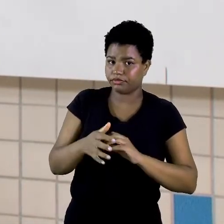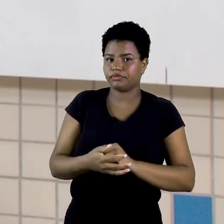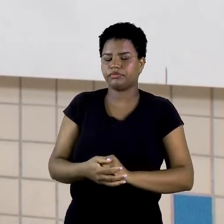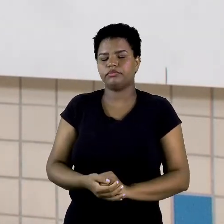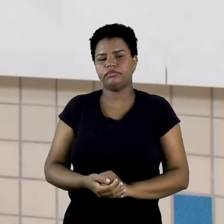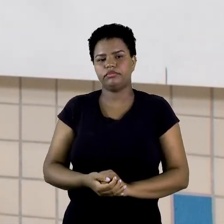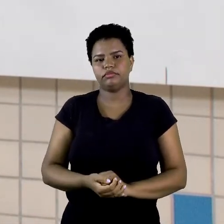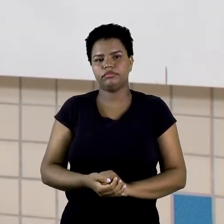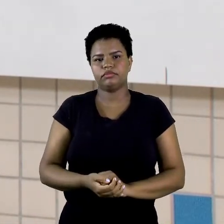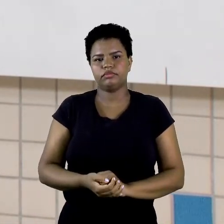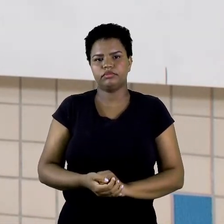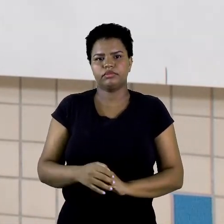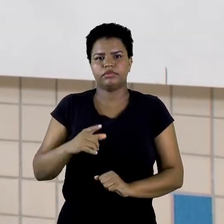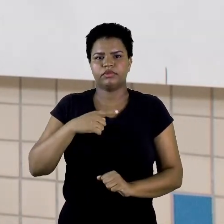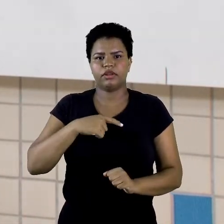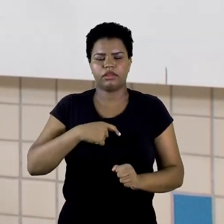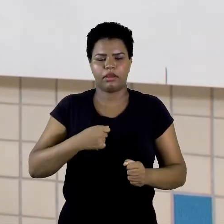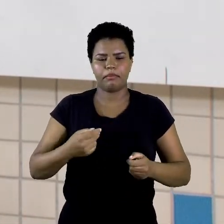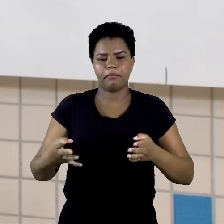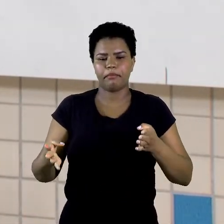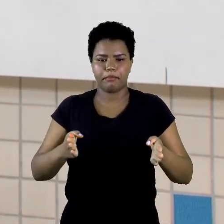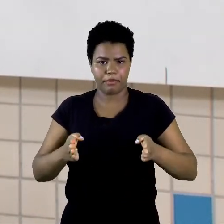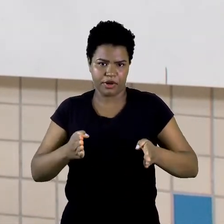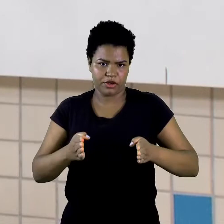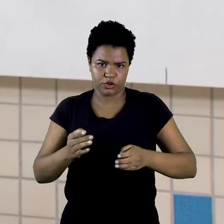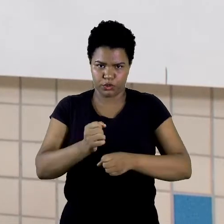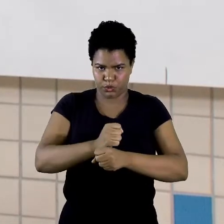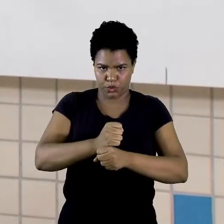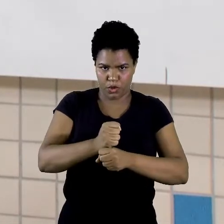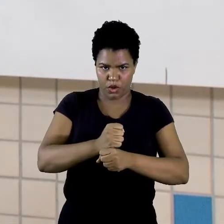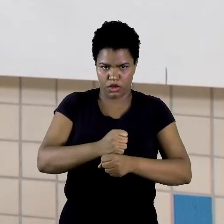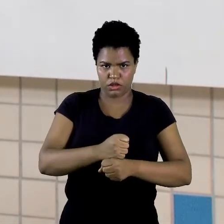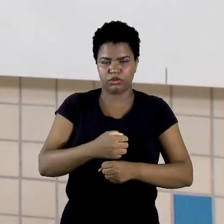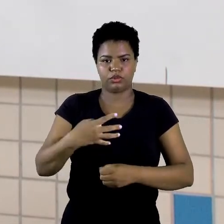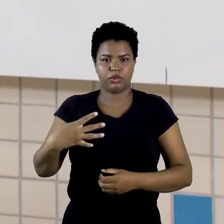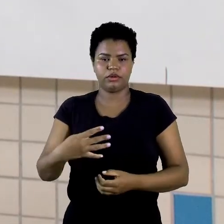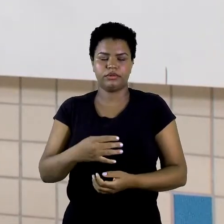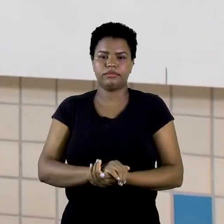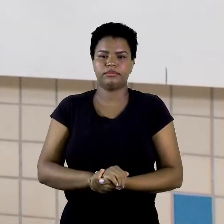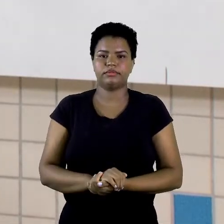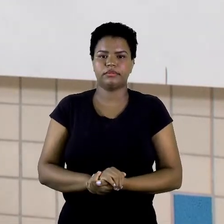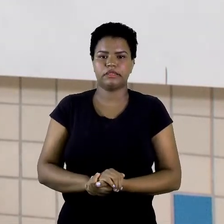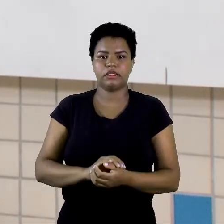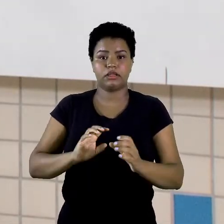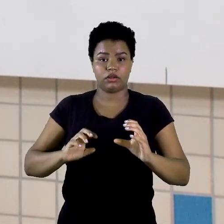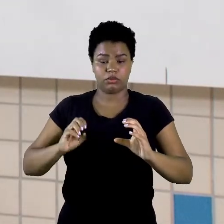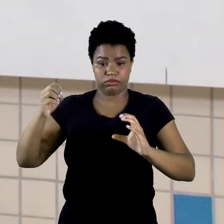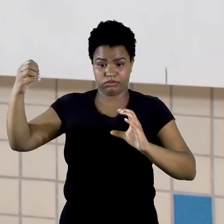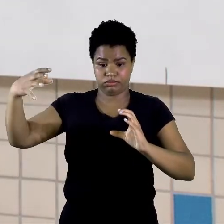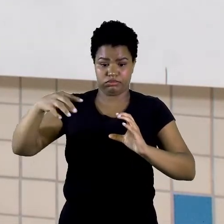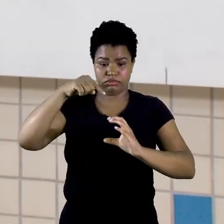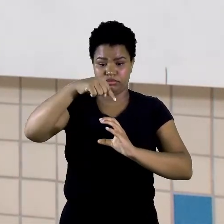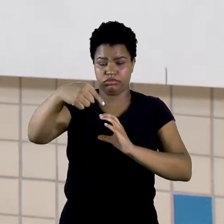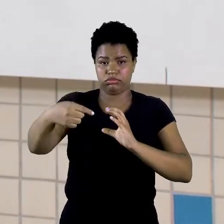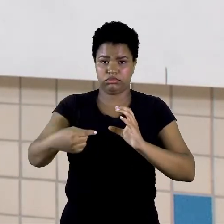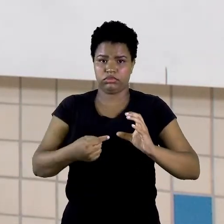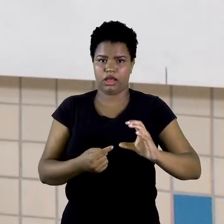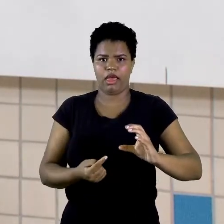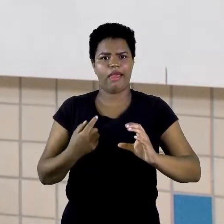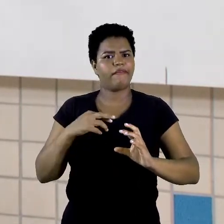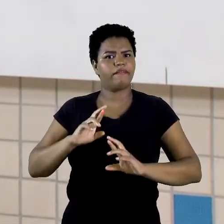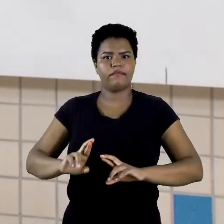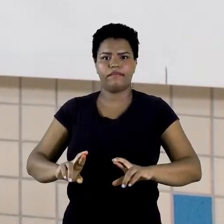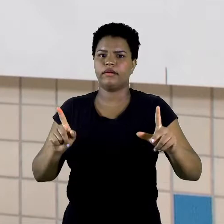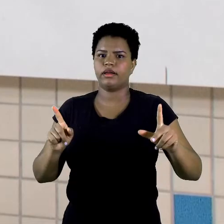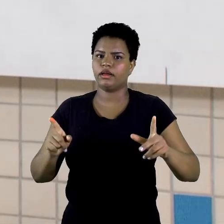determinada as estações do ano. As situações de igual iluminação dos hemisférios são exceções e acontece no